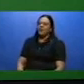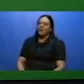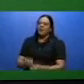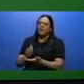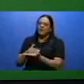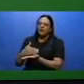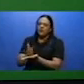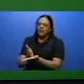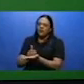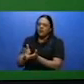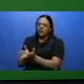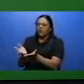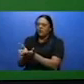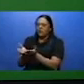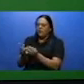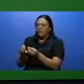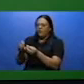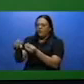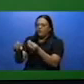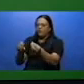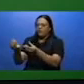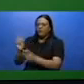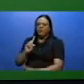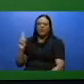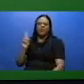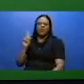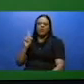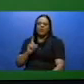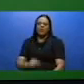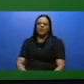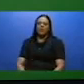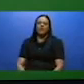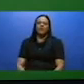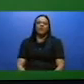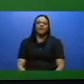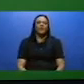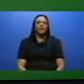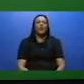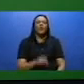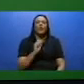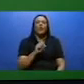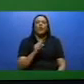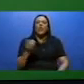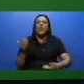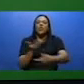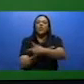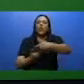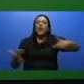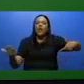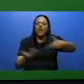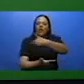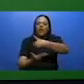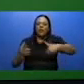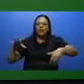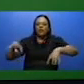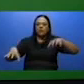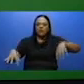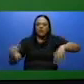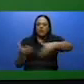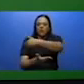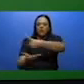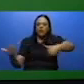pobres? Também não, né? Foi quando surgiu as trocas com outras aldeias. Muito